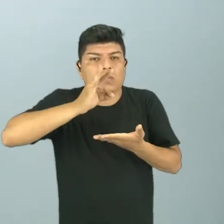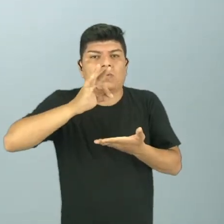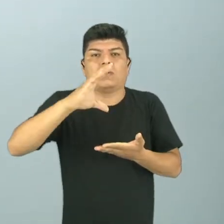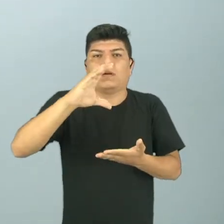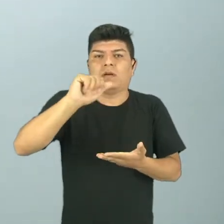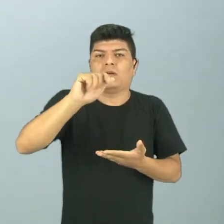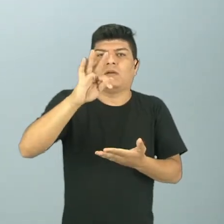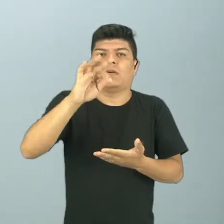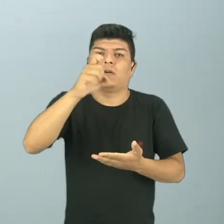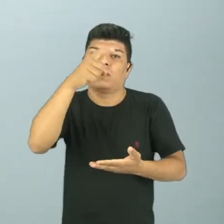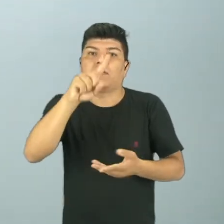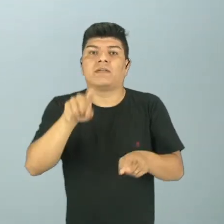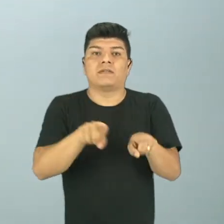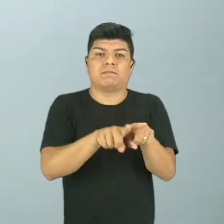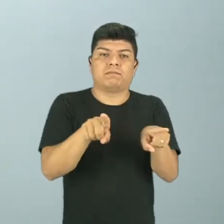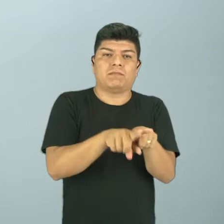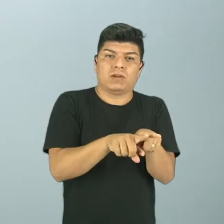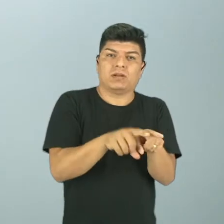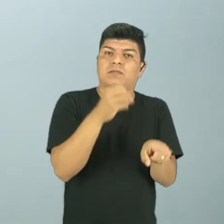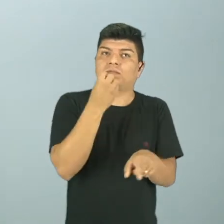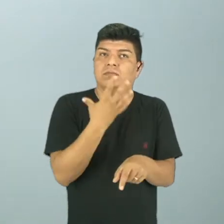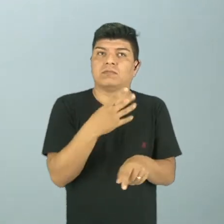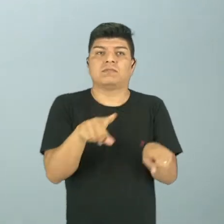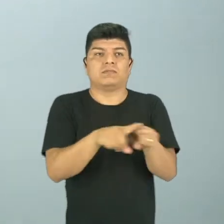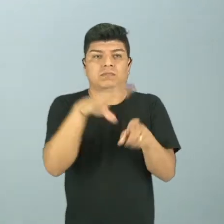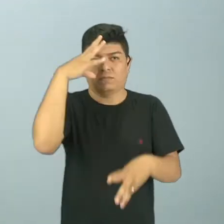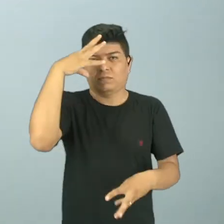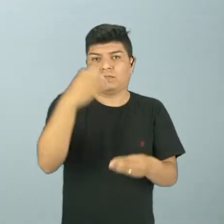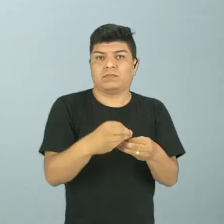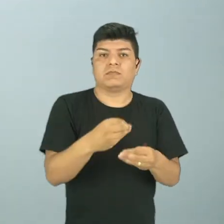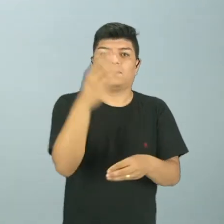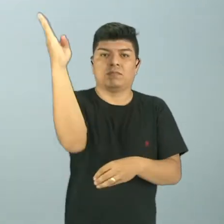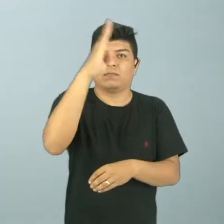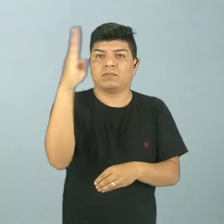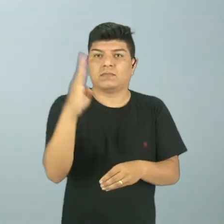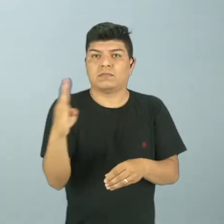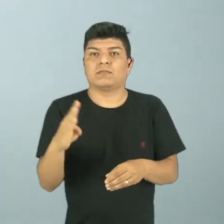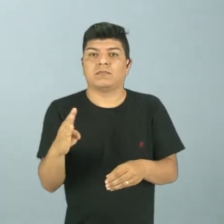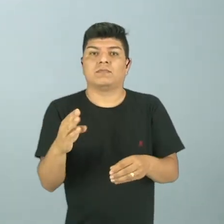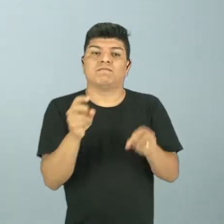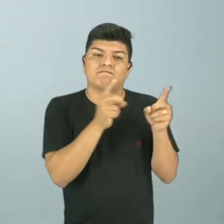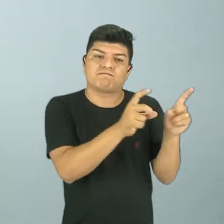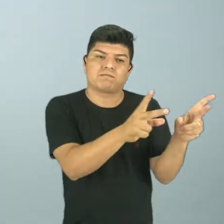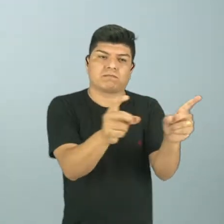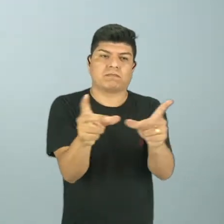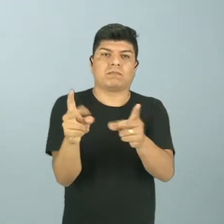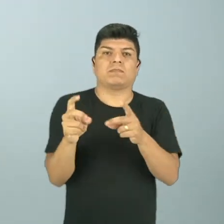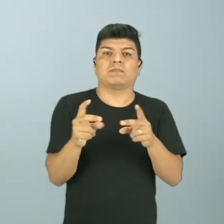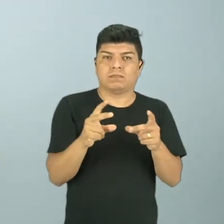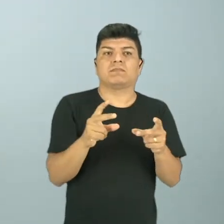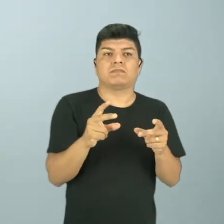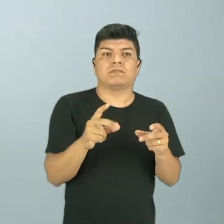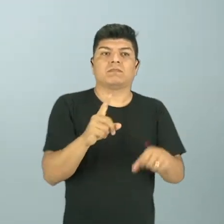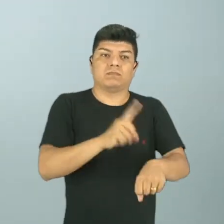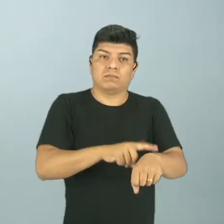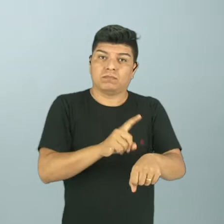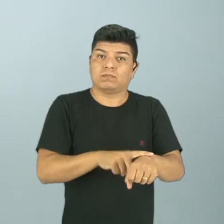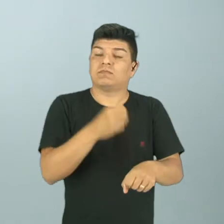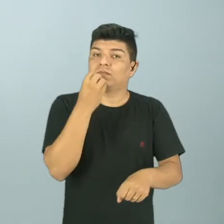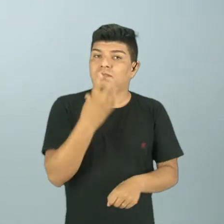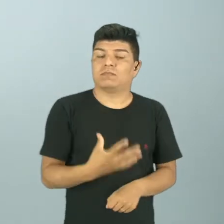período tá se tendo um boom, como vocês já sabem, o Brasil foi grande exportador de café durante muito tempo. E